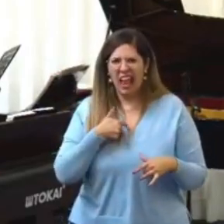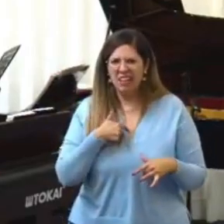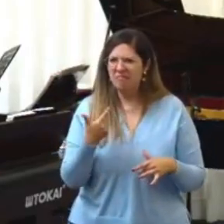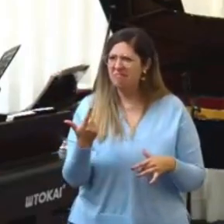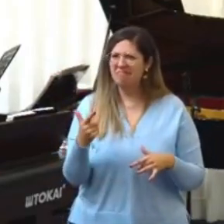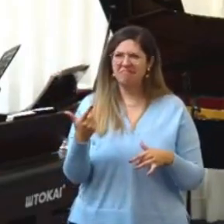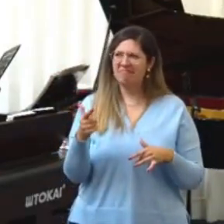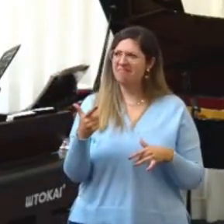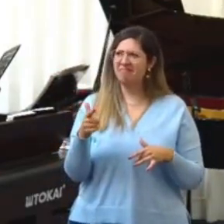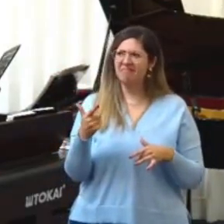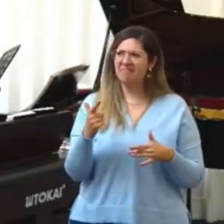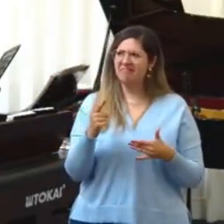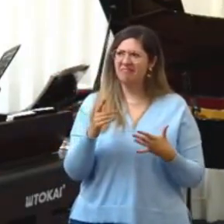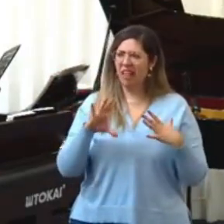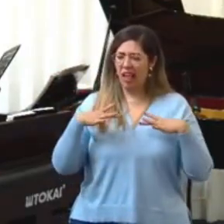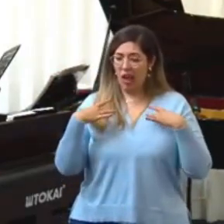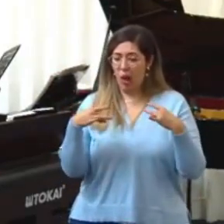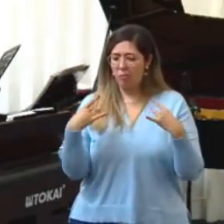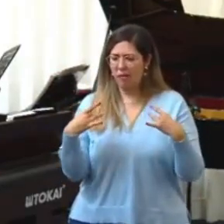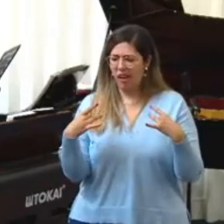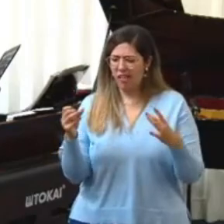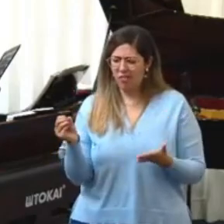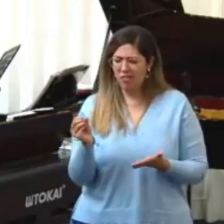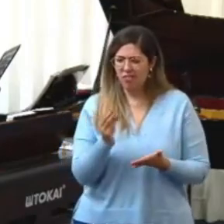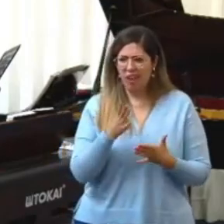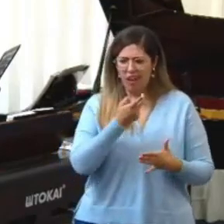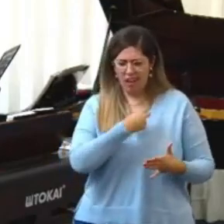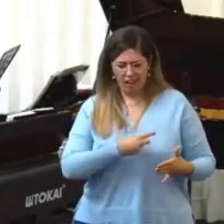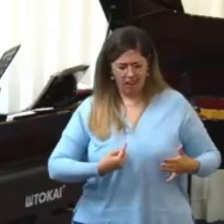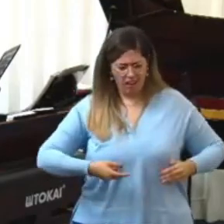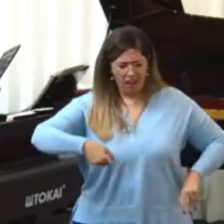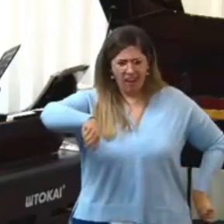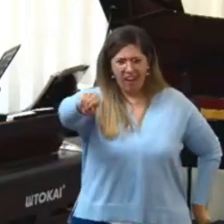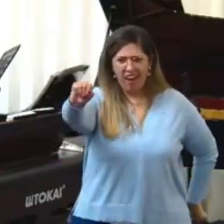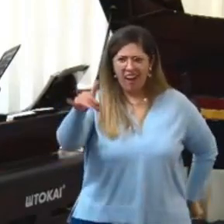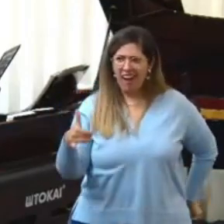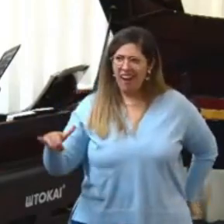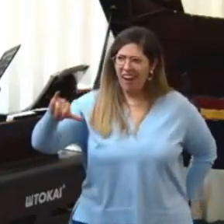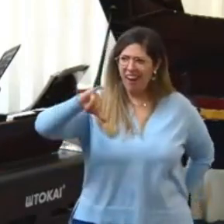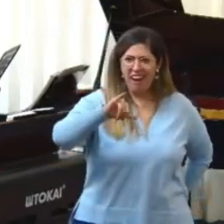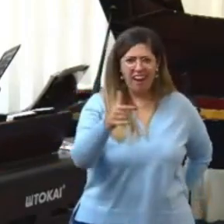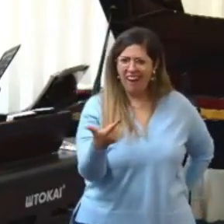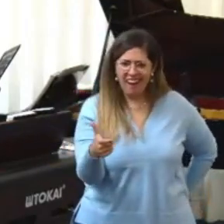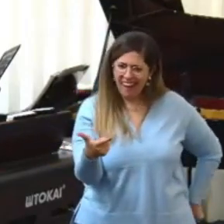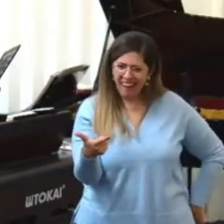que pode nem vestir aquele traje e nem voar.